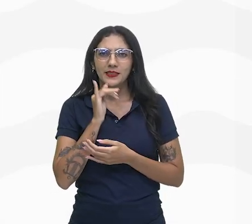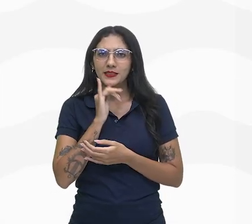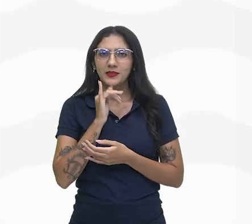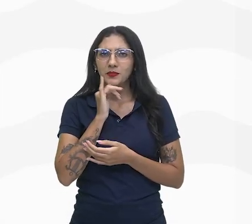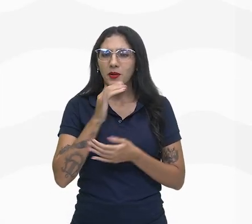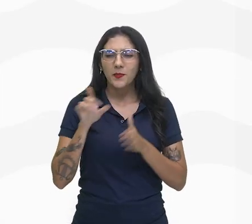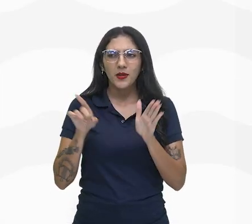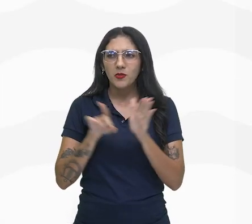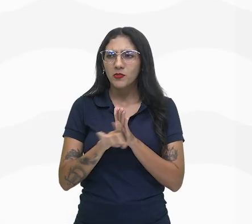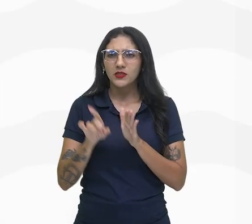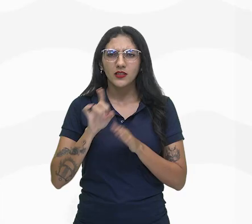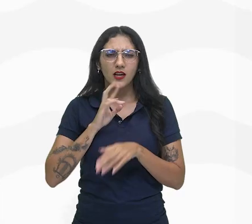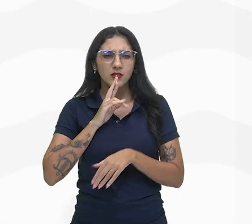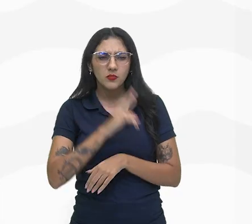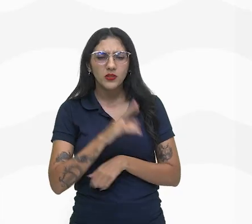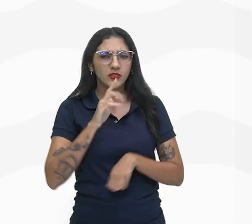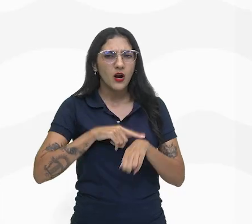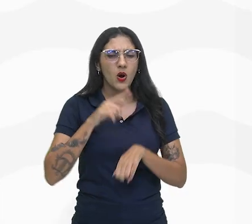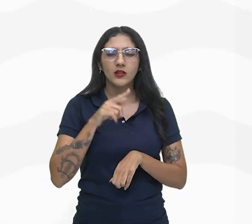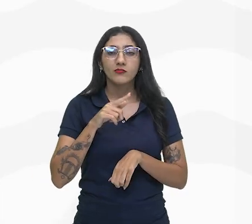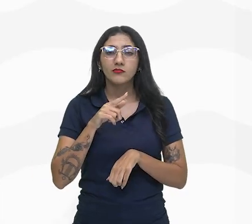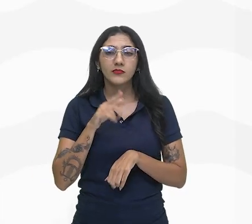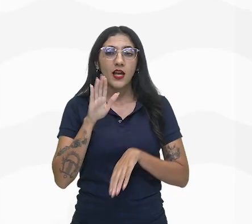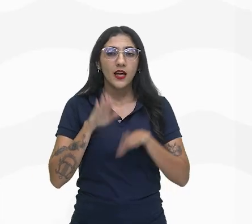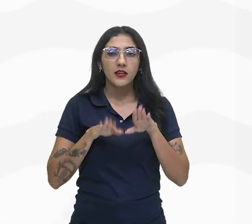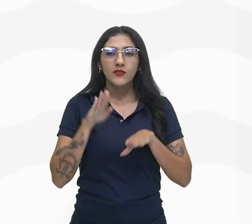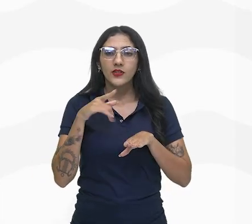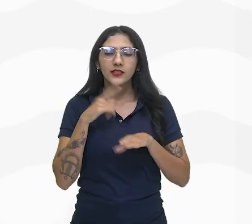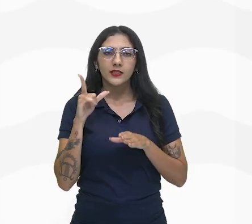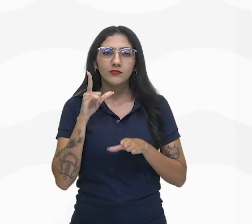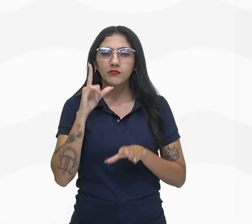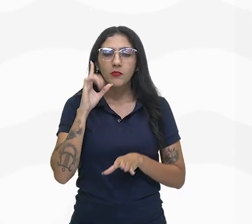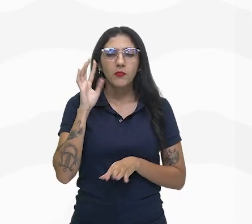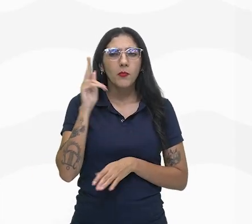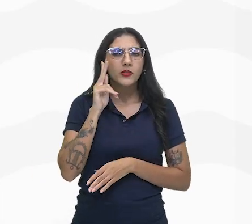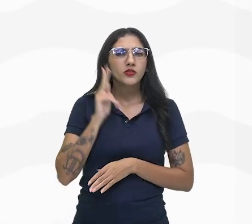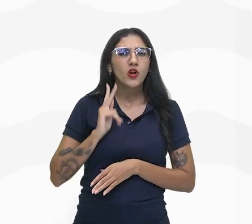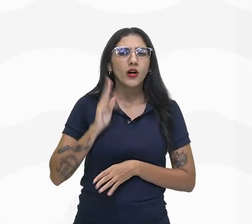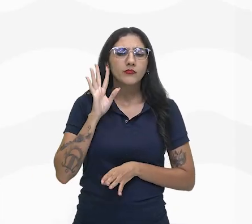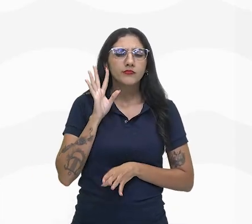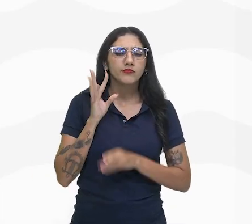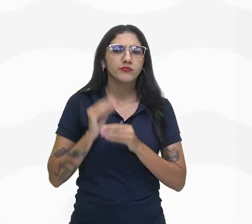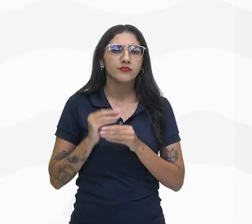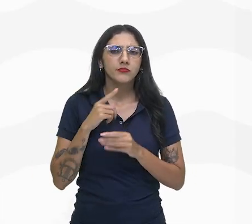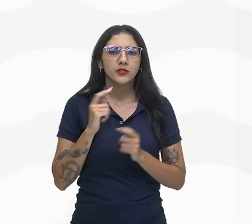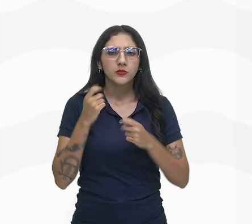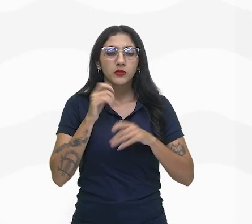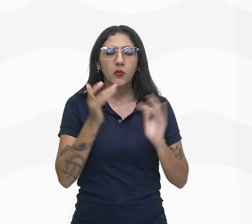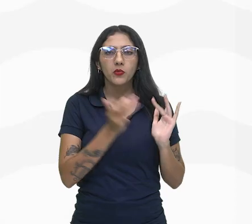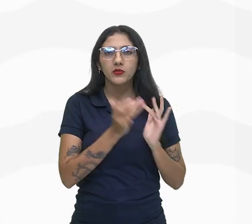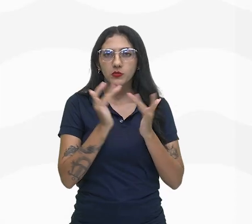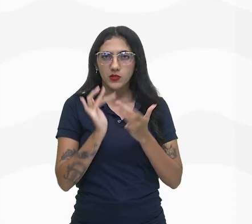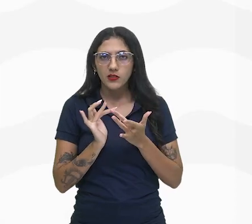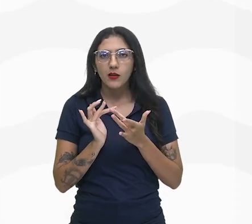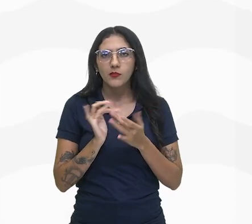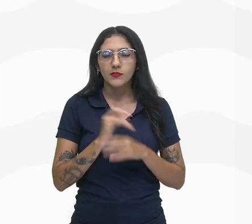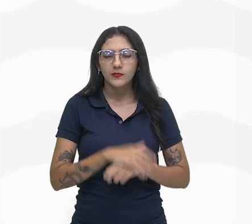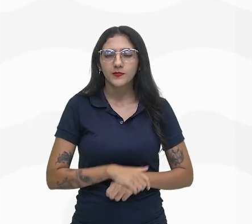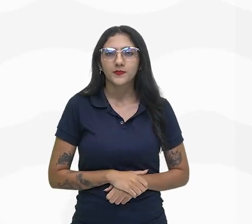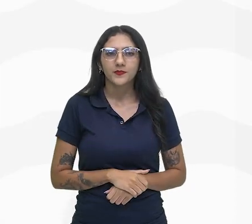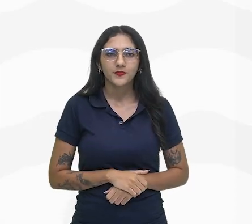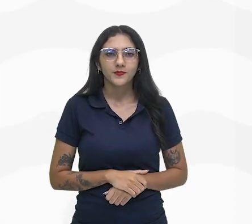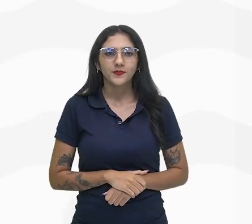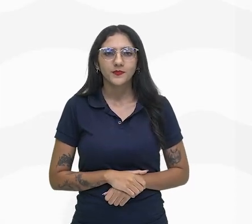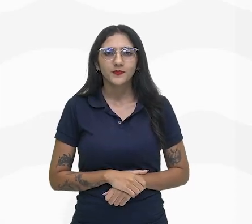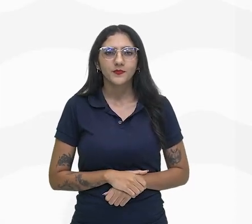pergunta diretamente, começam contando uma história, para então até mesmo contextualizar a resposta que vai ser dada, tá bom? E